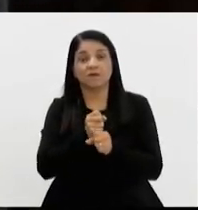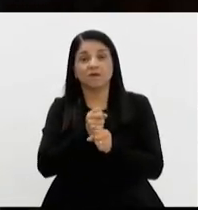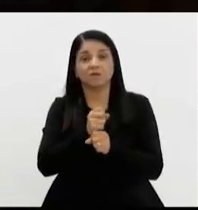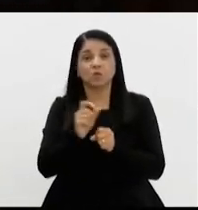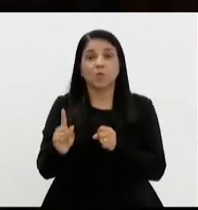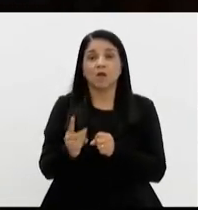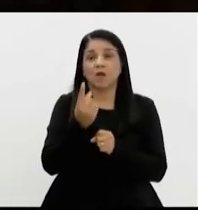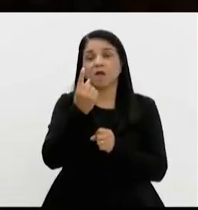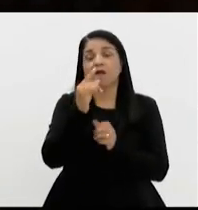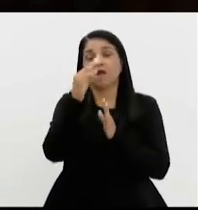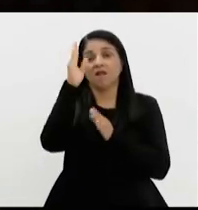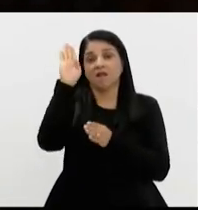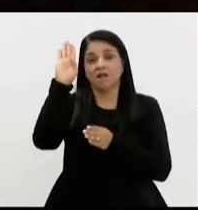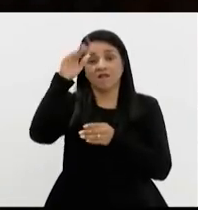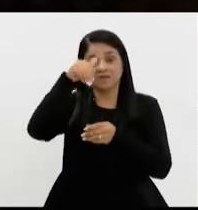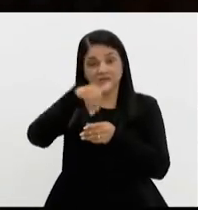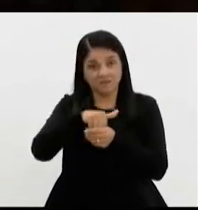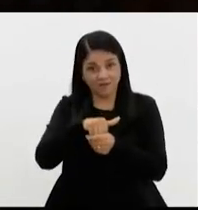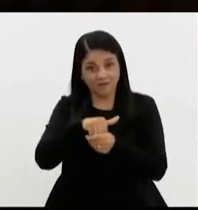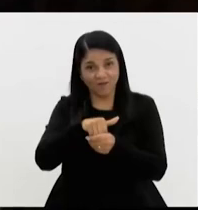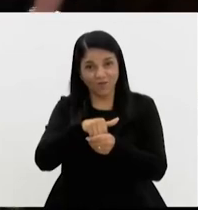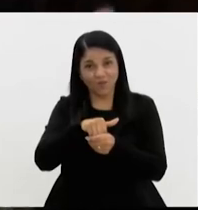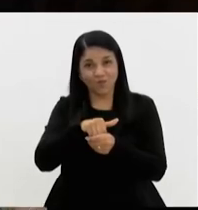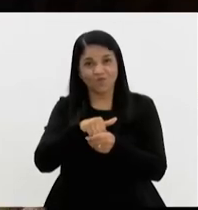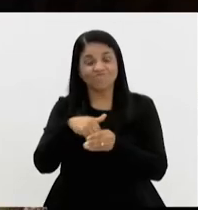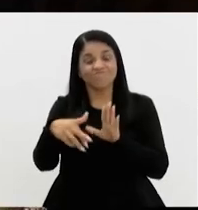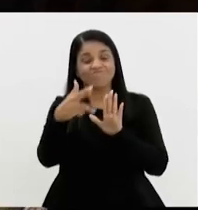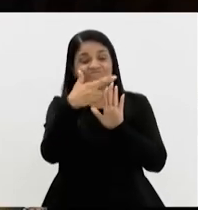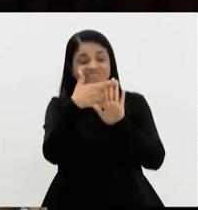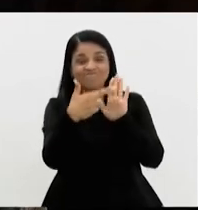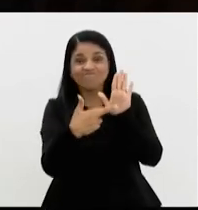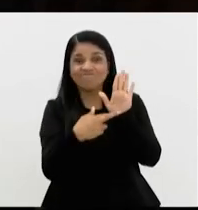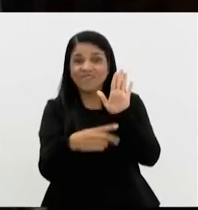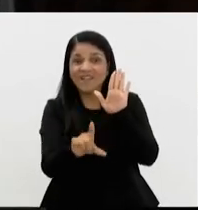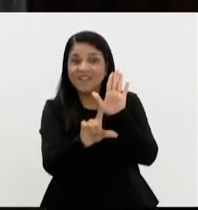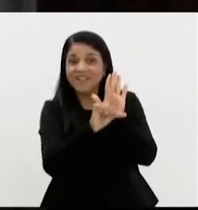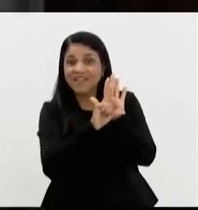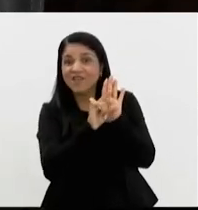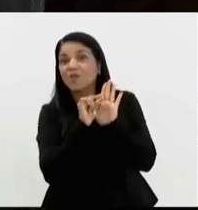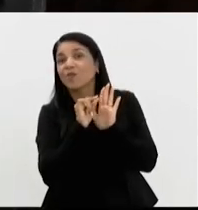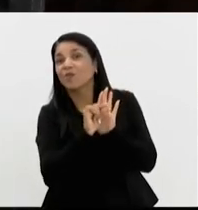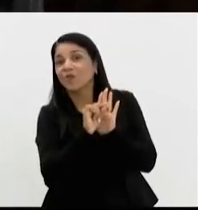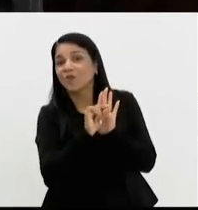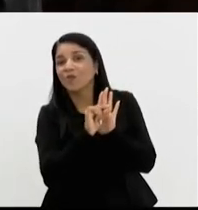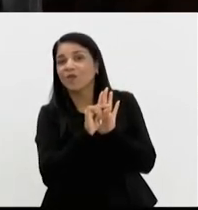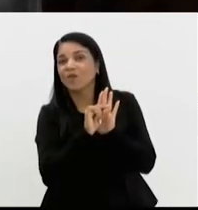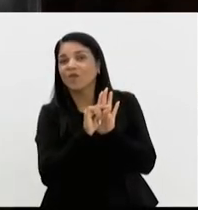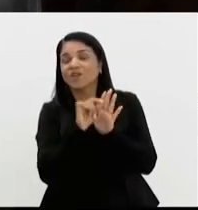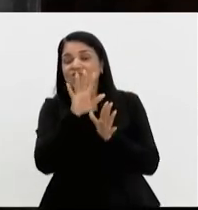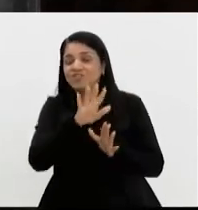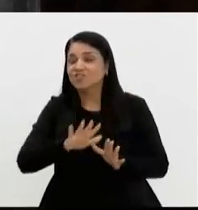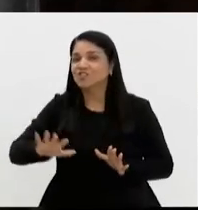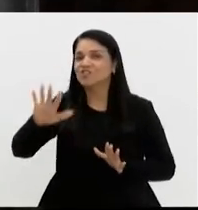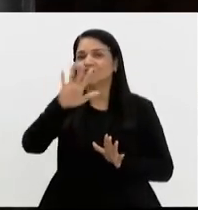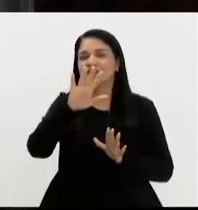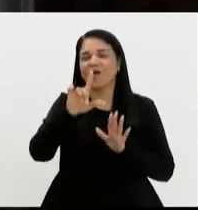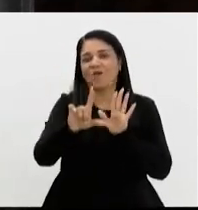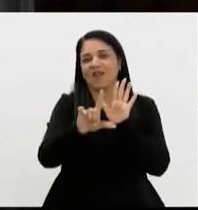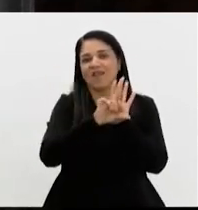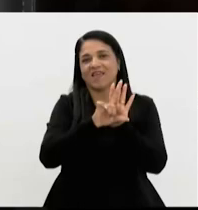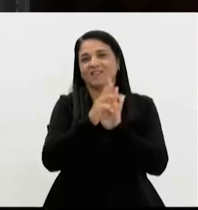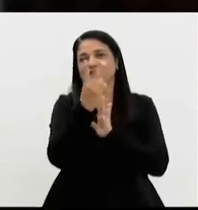eleição Municipal regida pela mesma lei que conduziu as eleições Gerais de 2 anos